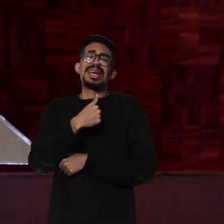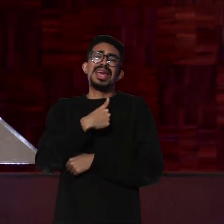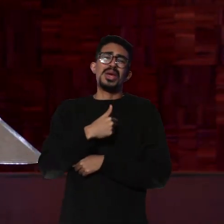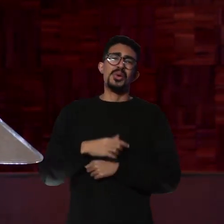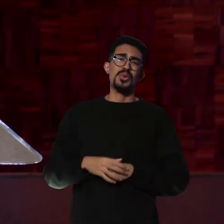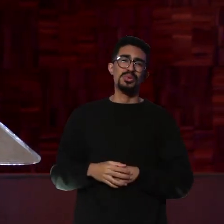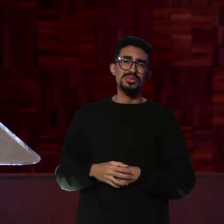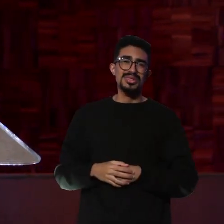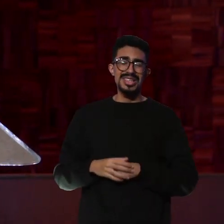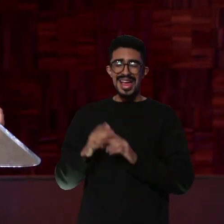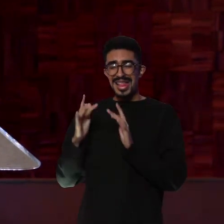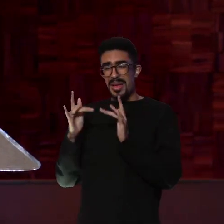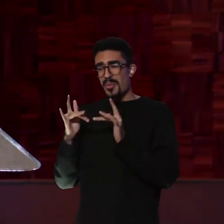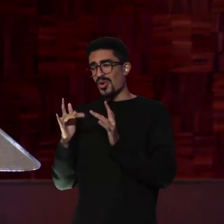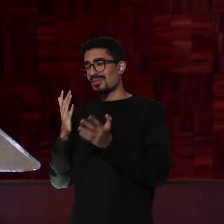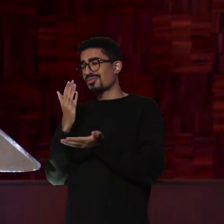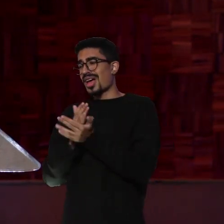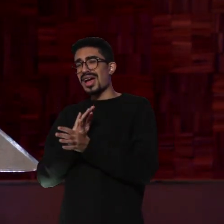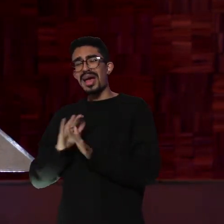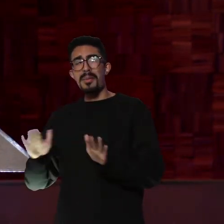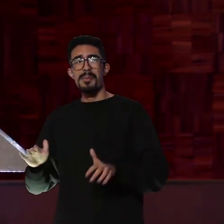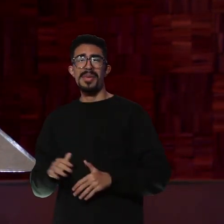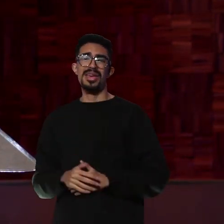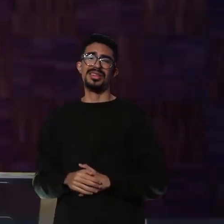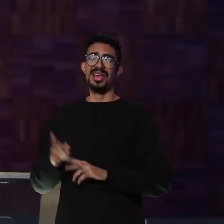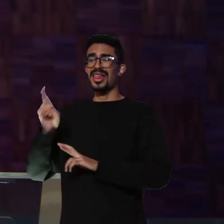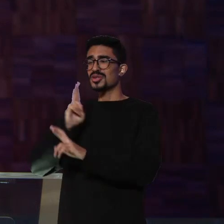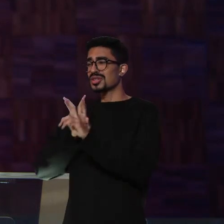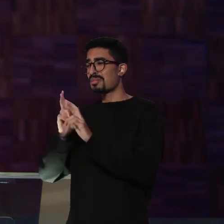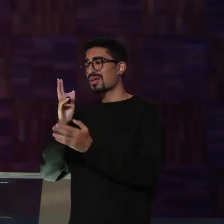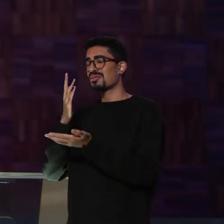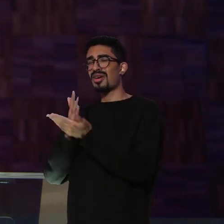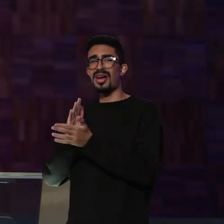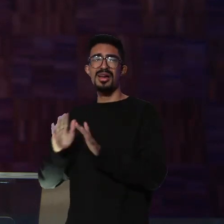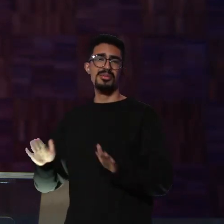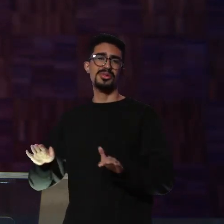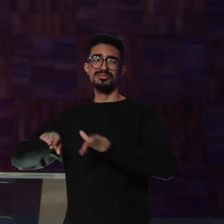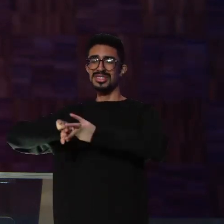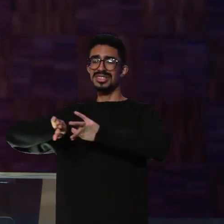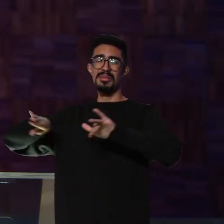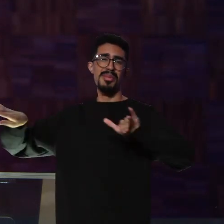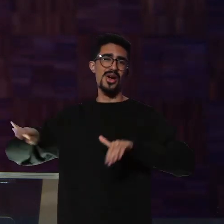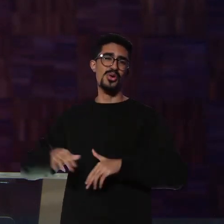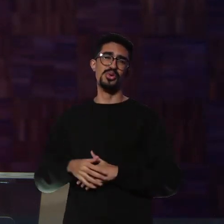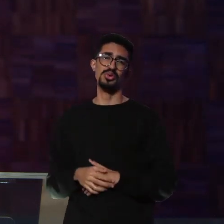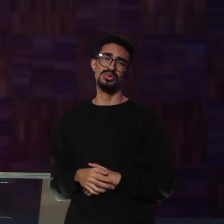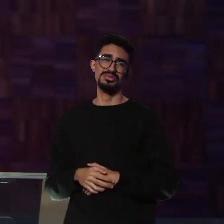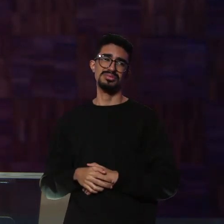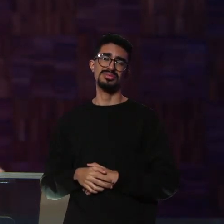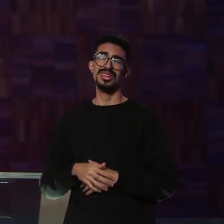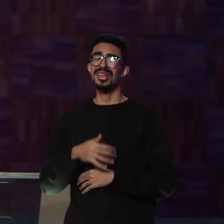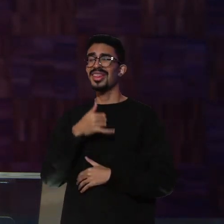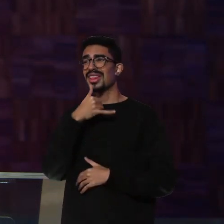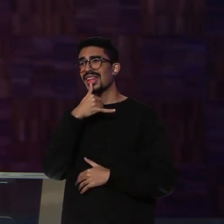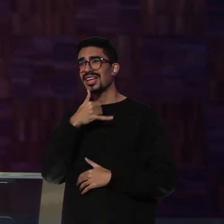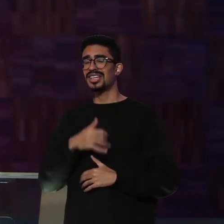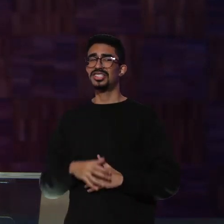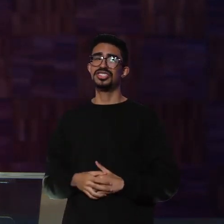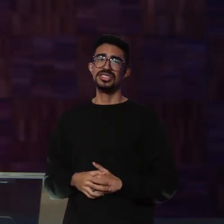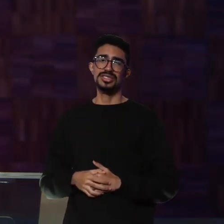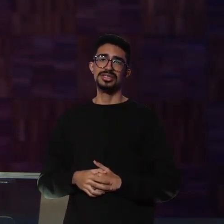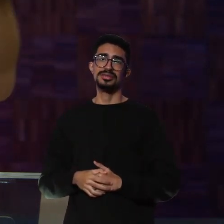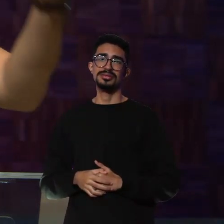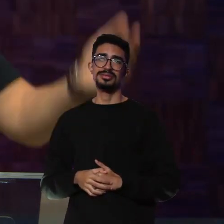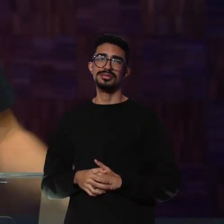relacionamento, depois de uma semana de músicas deprês, uma semana de pote de sorvete, que não começa a querer